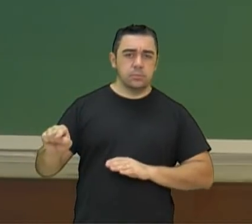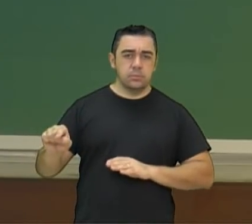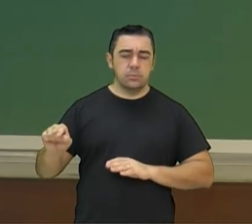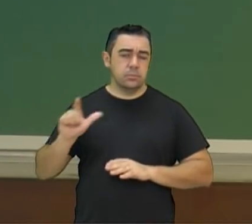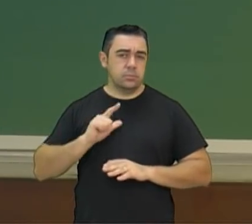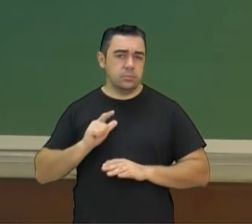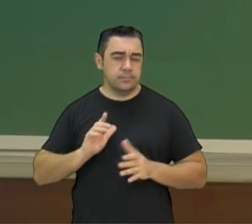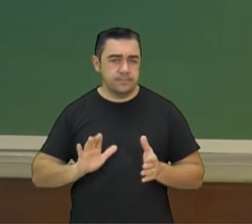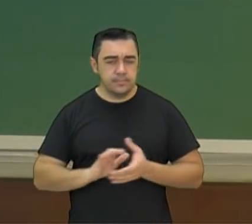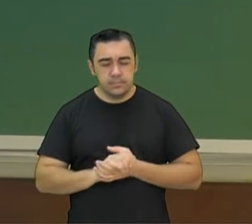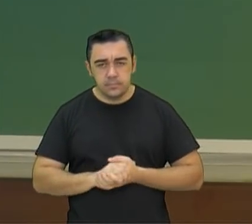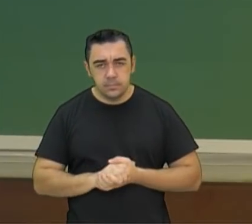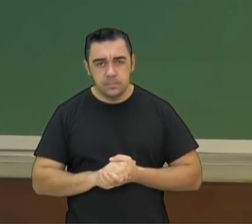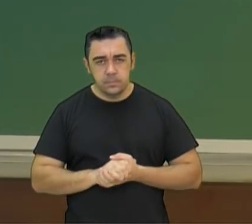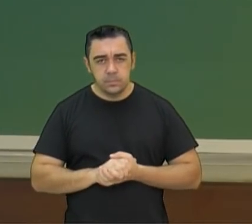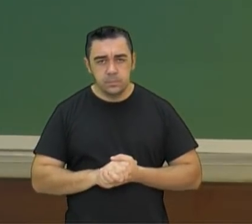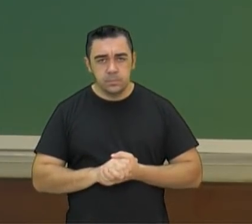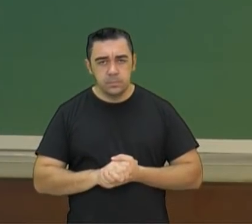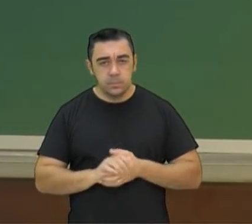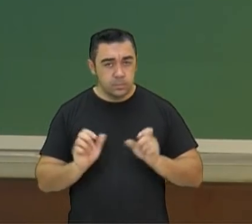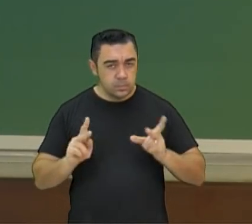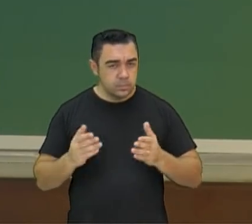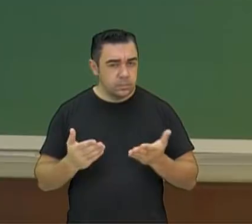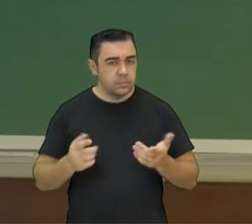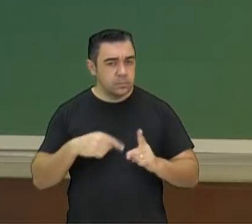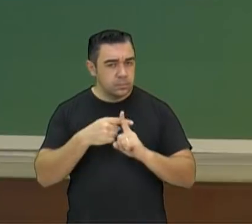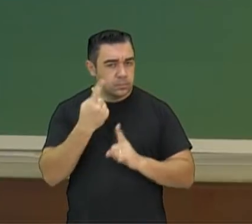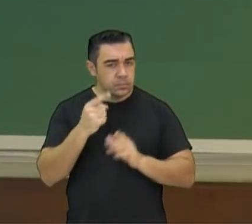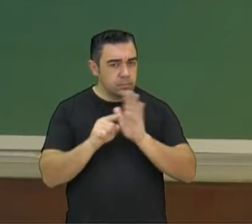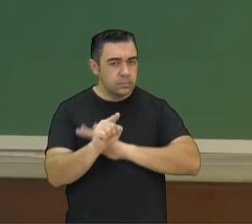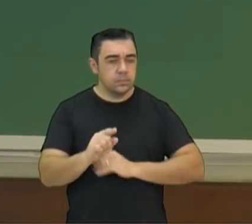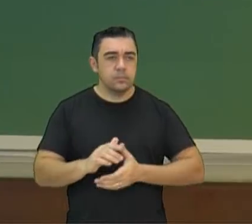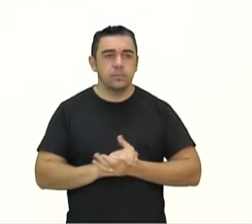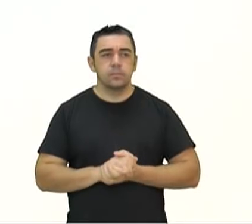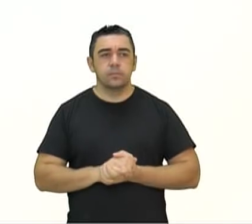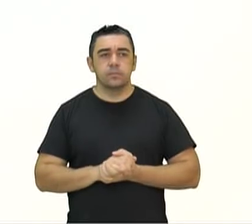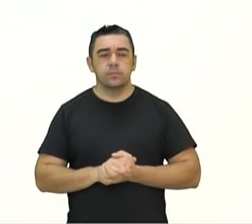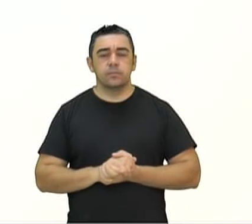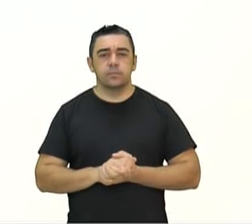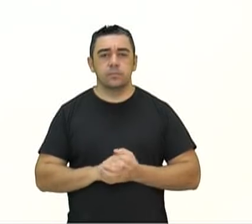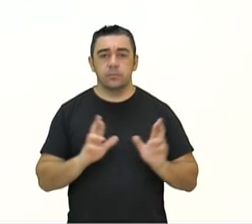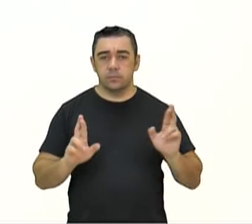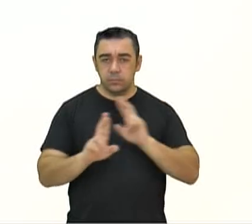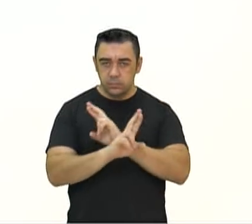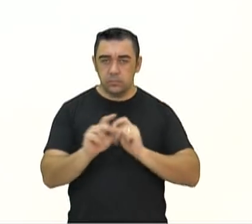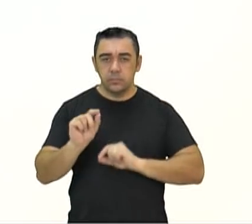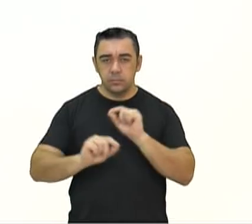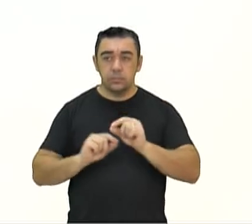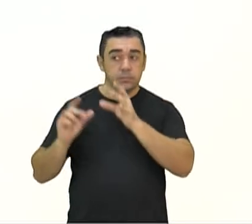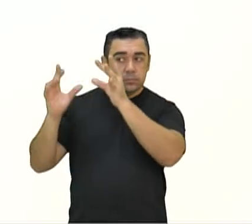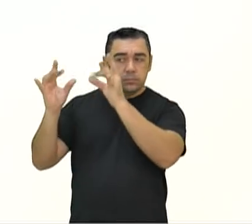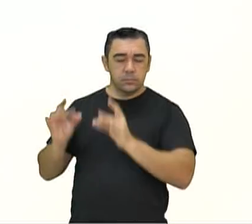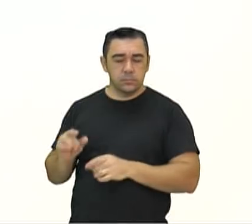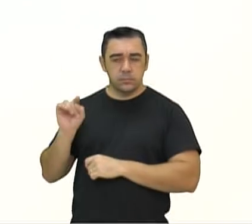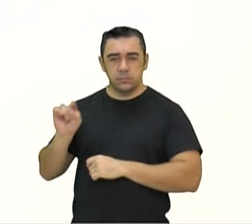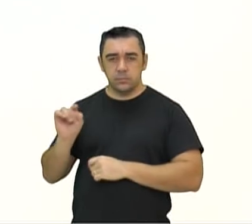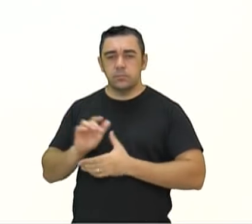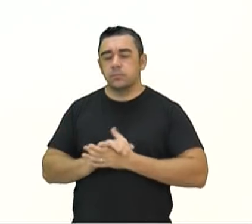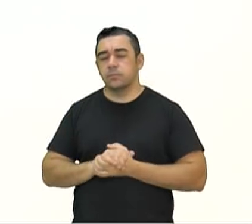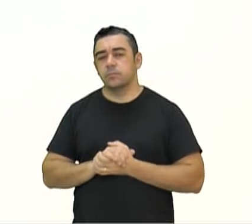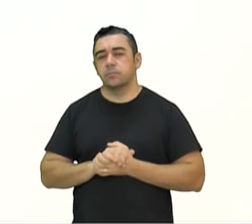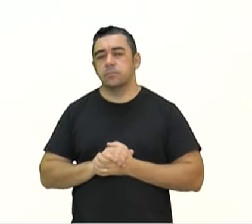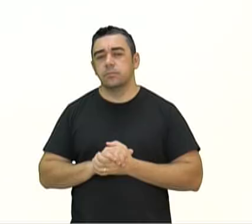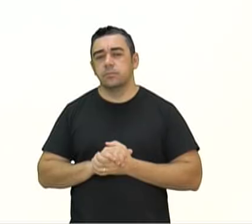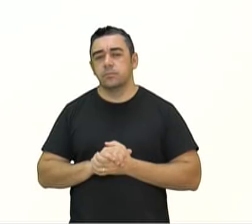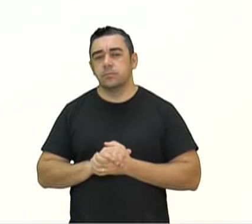obra resenhada, ok? Vamos para mais um? Olhem lá. Com relação à resenha descritiva, é possível afirmar